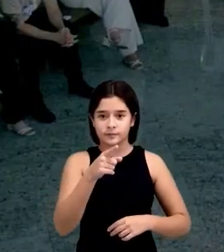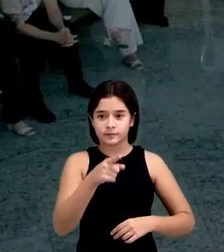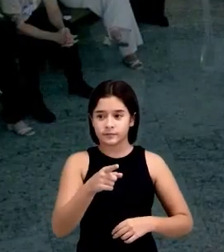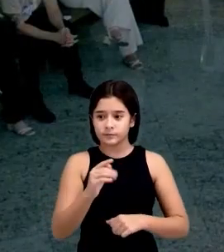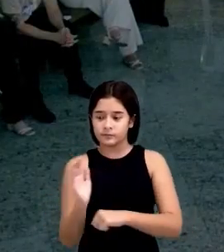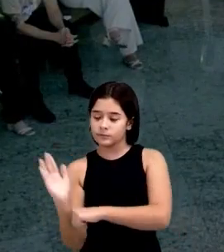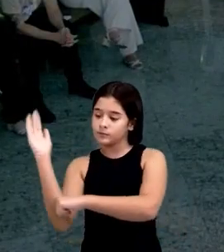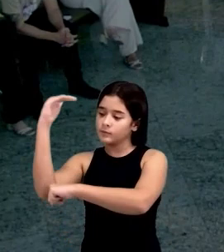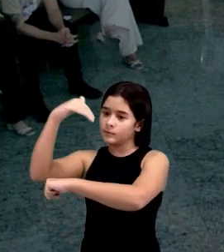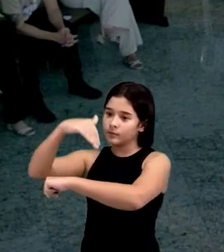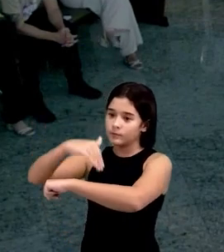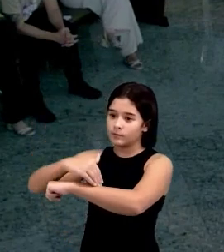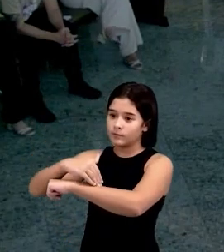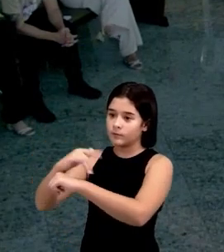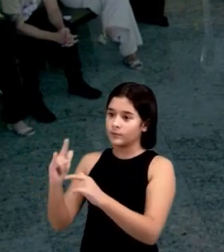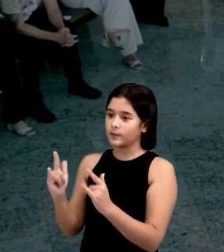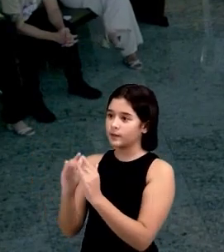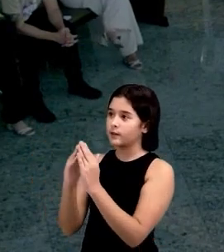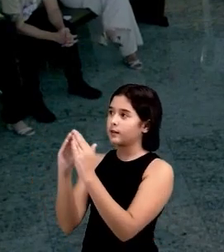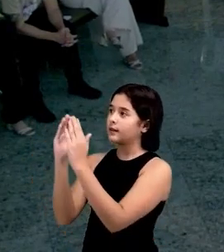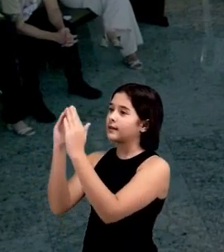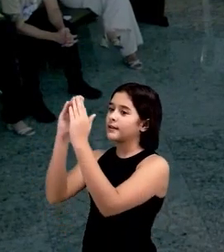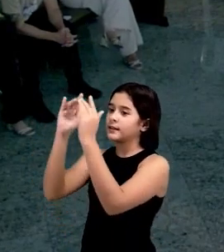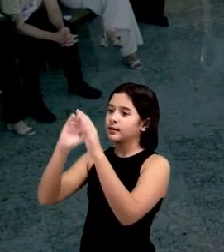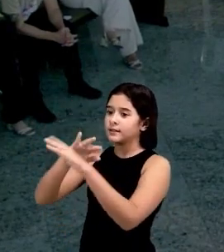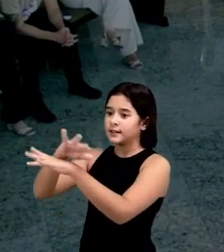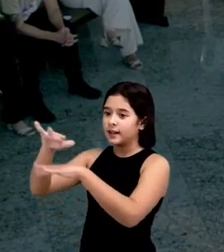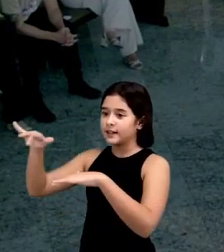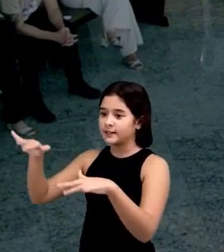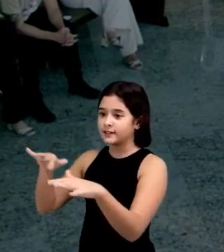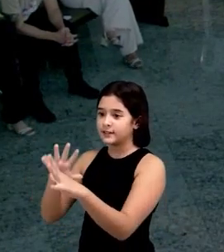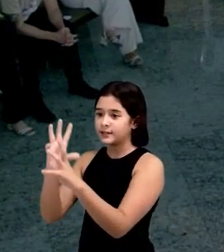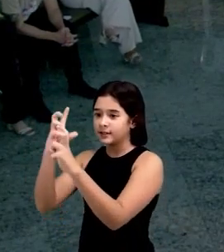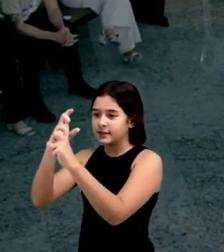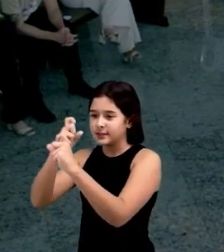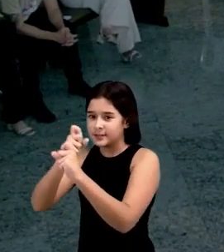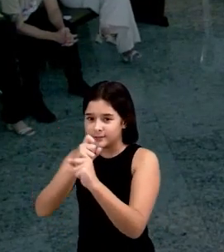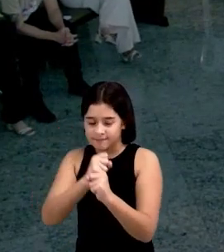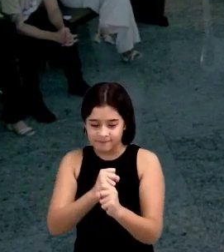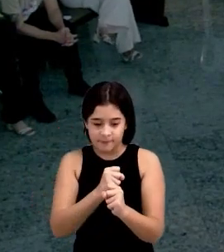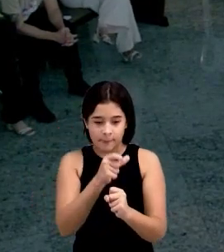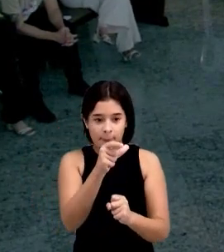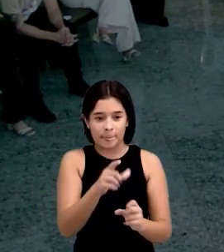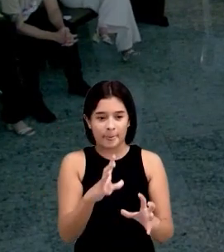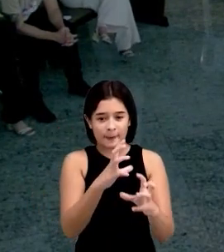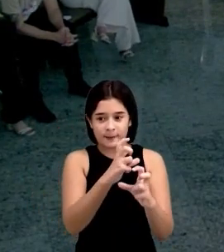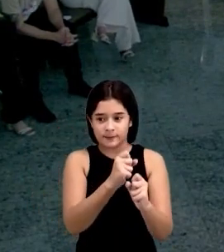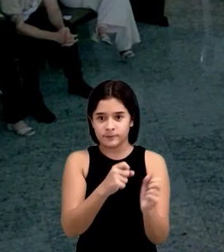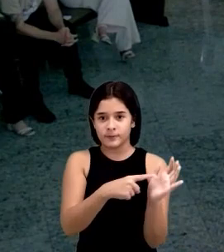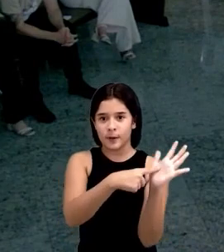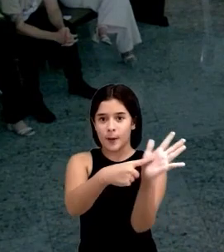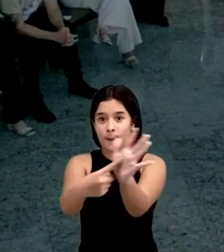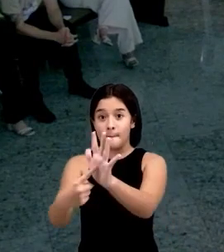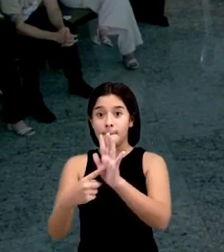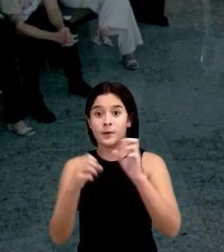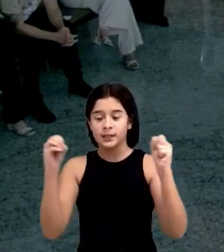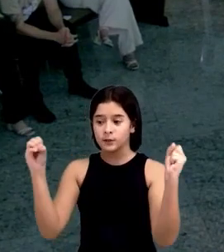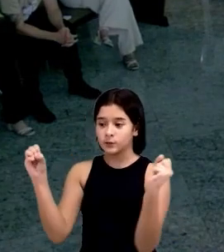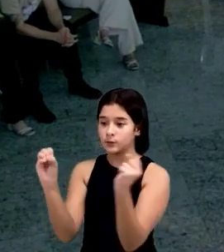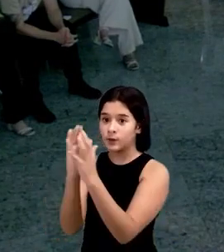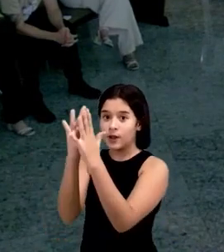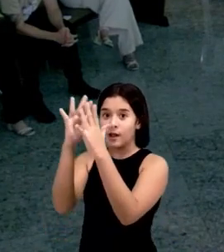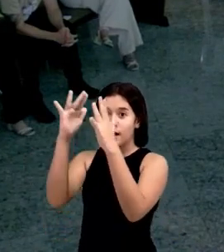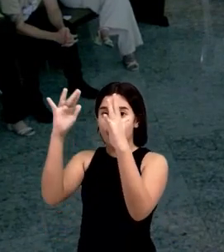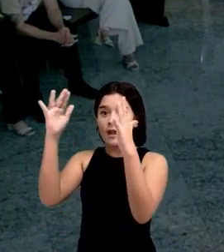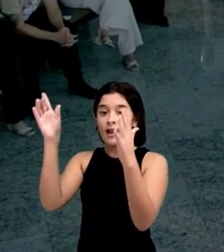é compulsório. O que é que ele está dizendo aqui? Eu não vou colocar isso tudo em você para você não estar no seu lugar devido. Você precisa ser um elemento